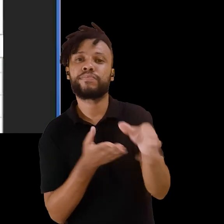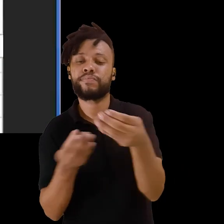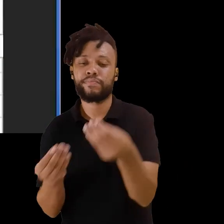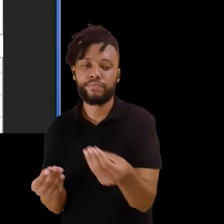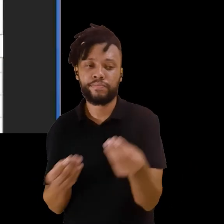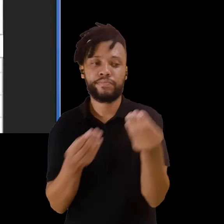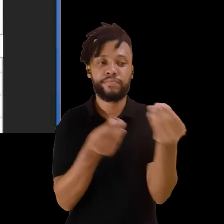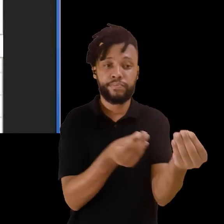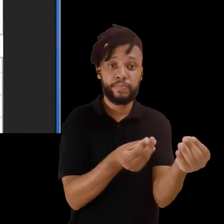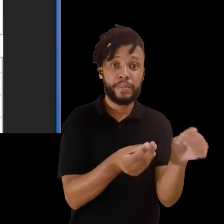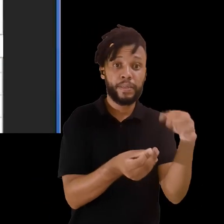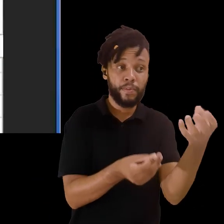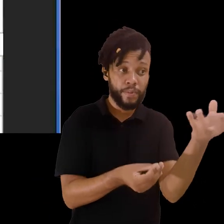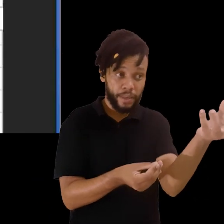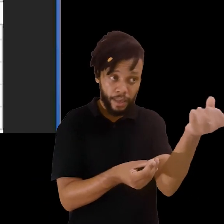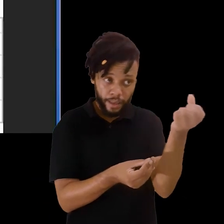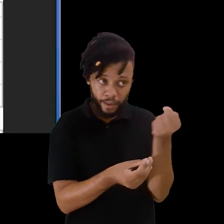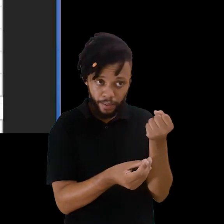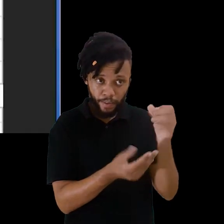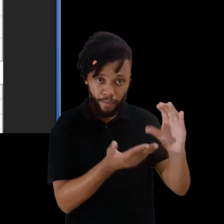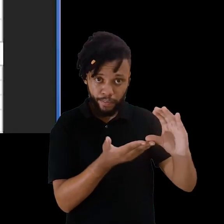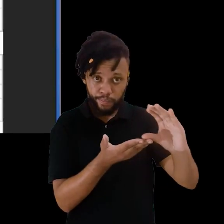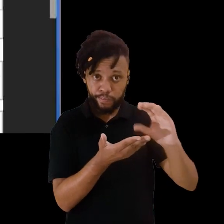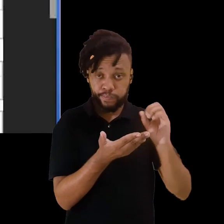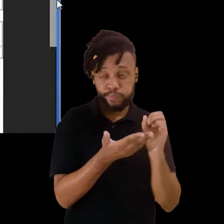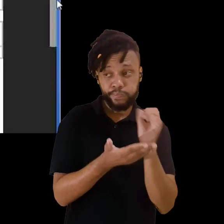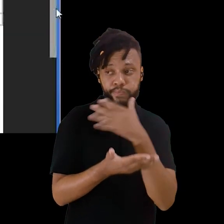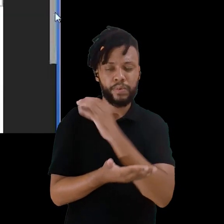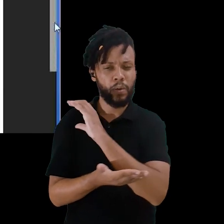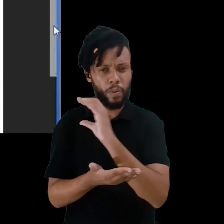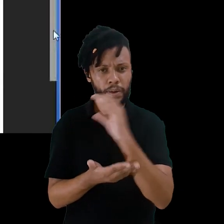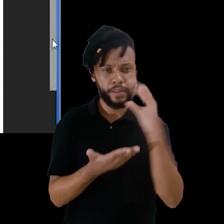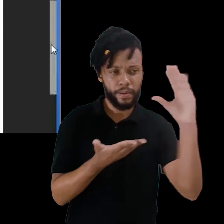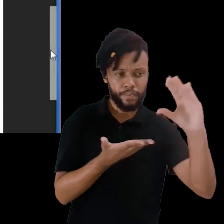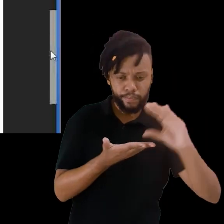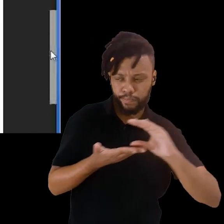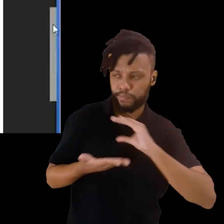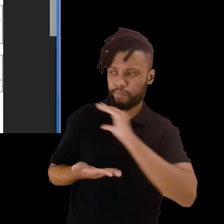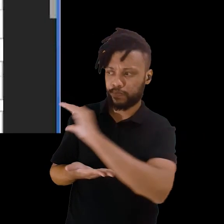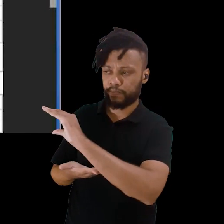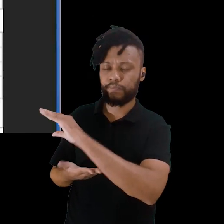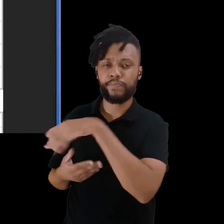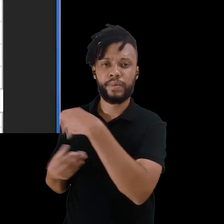vai emitir depois que receber o recurso em conta.